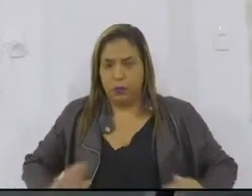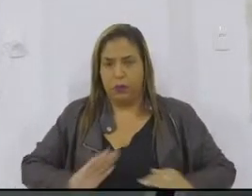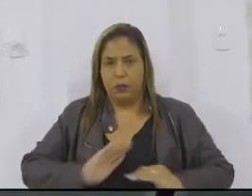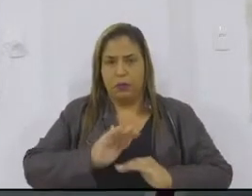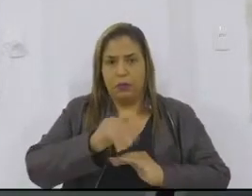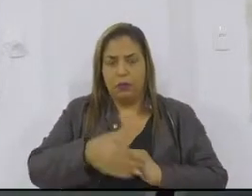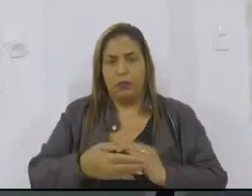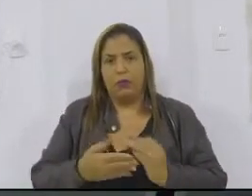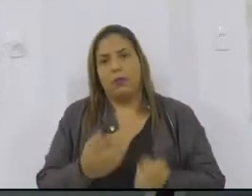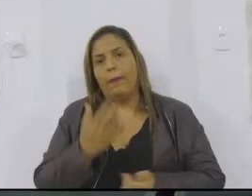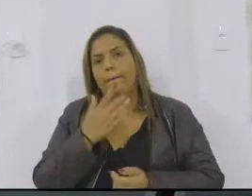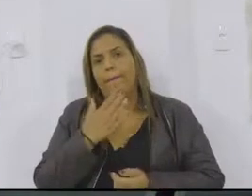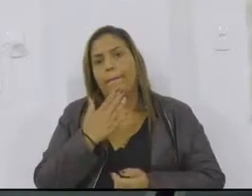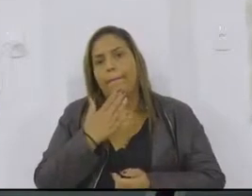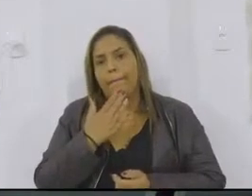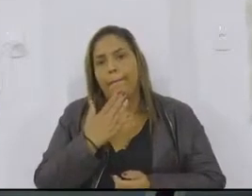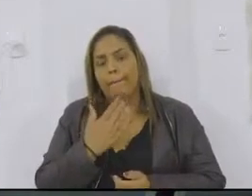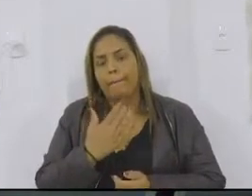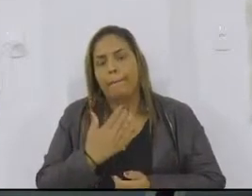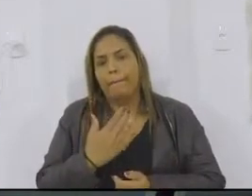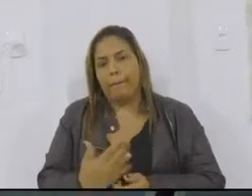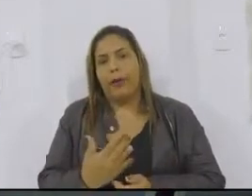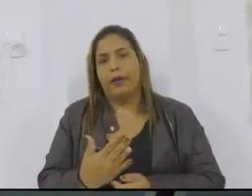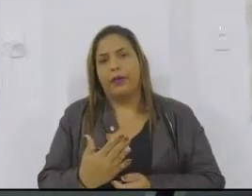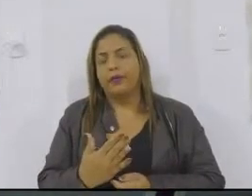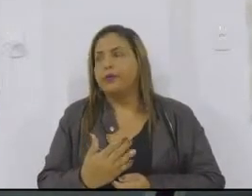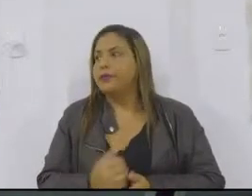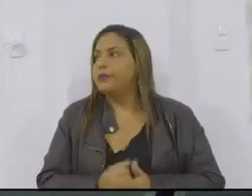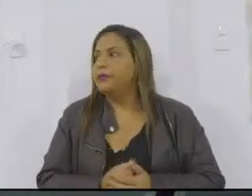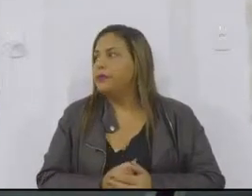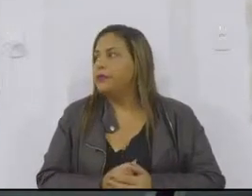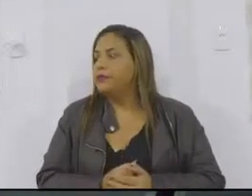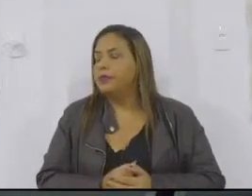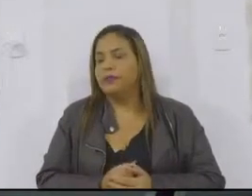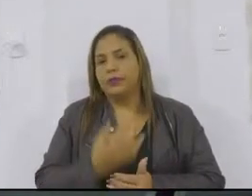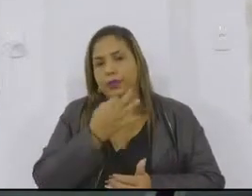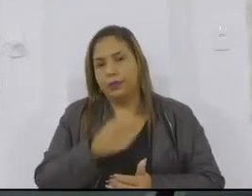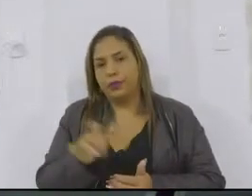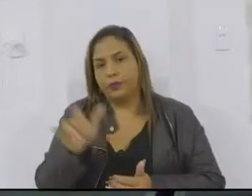próximo ao posto de saúde do Pinhão. Em discussão? Palavra, vereador.